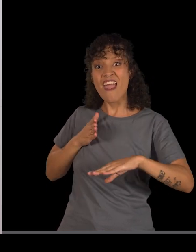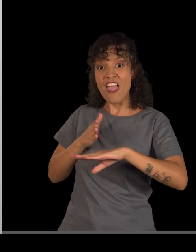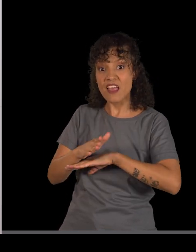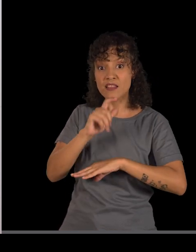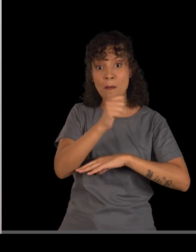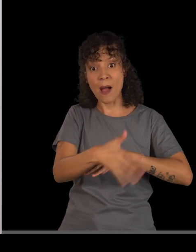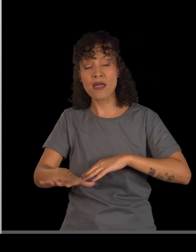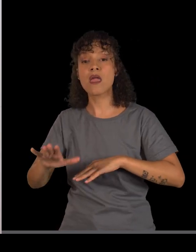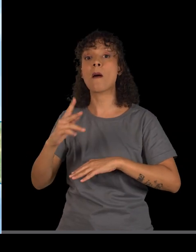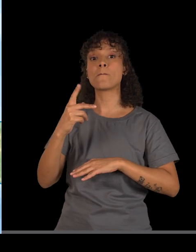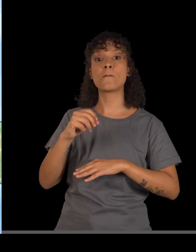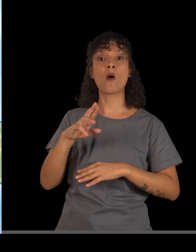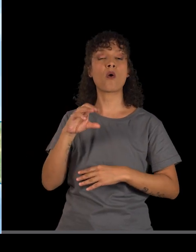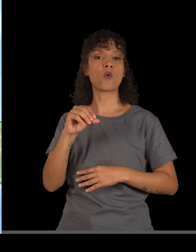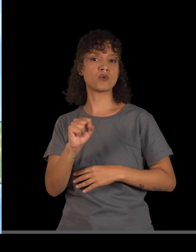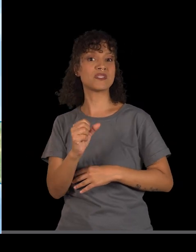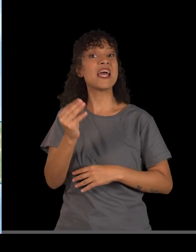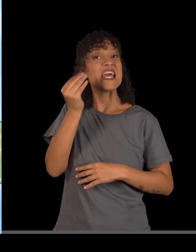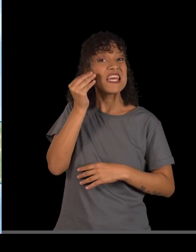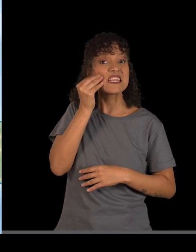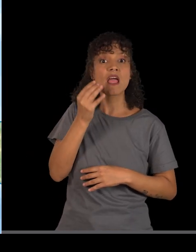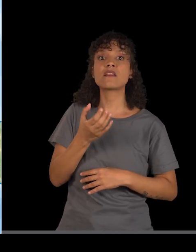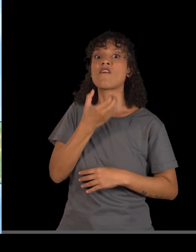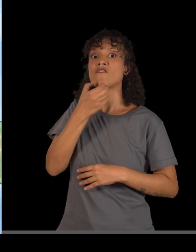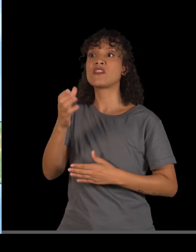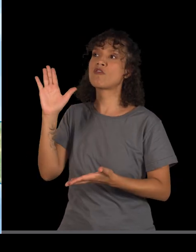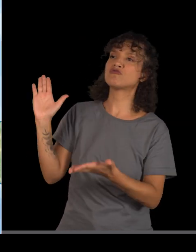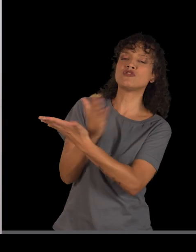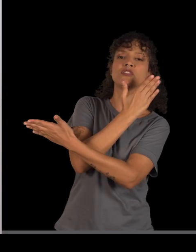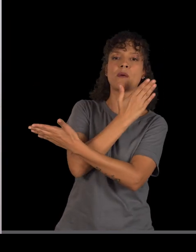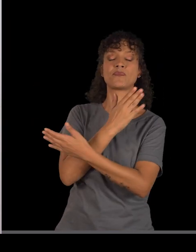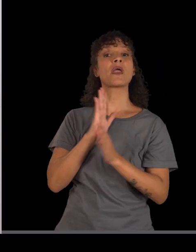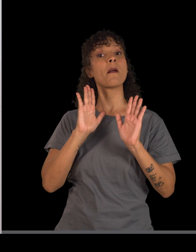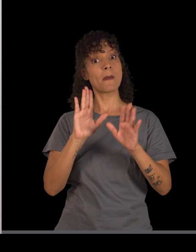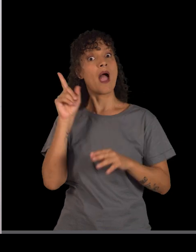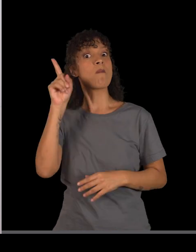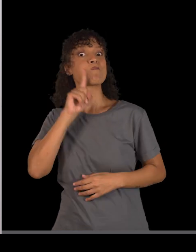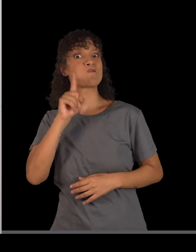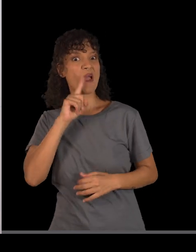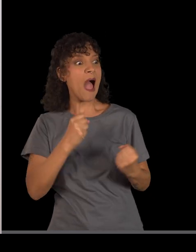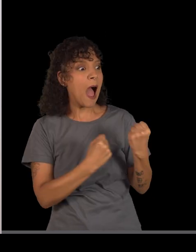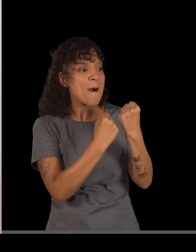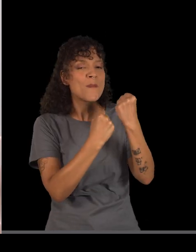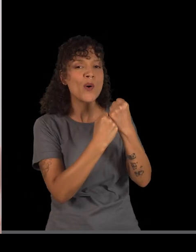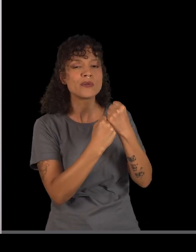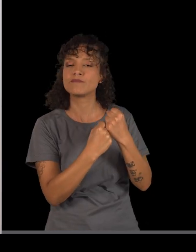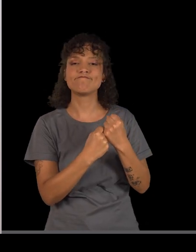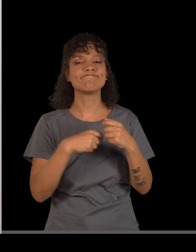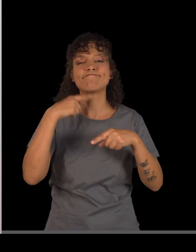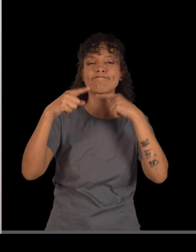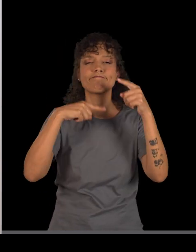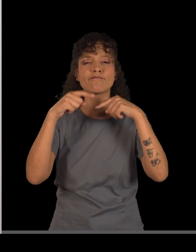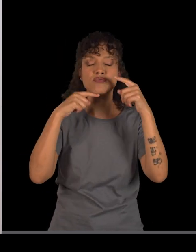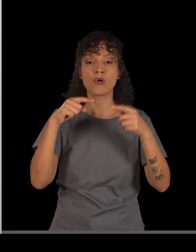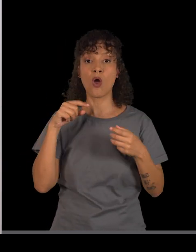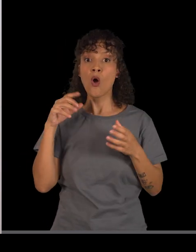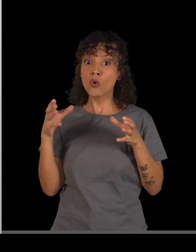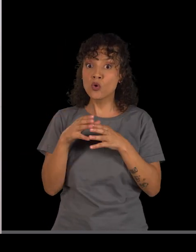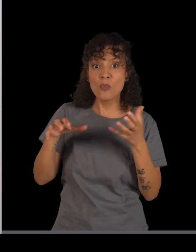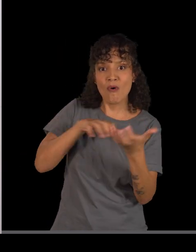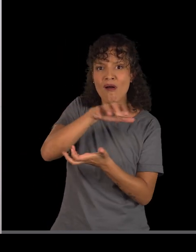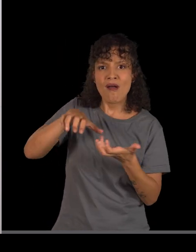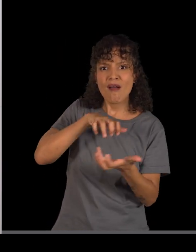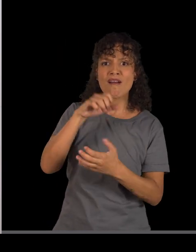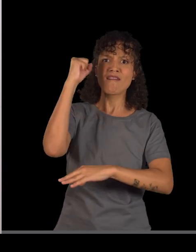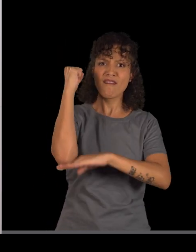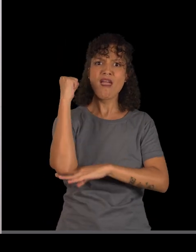invadir a Baía dos Porcos e tentar tomar o governo do Fidel Castro. Os Estados Unidos apoiam, porém não dá certo e os guerrilheiros